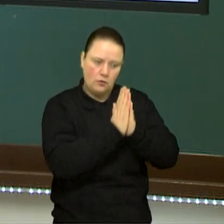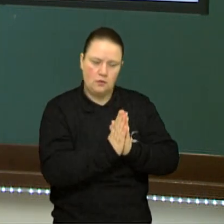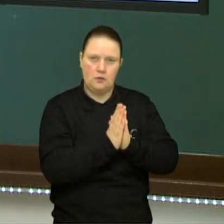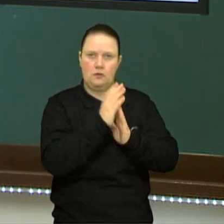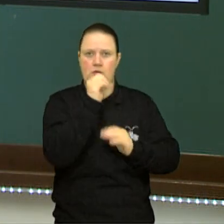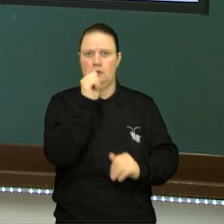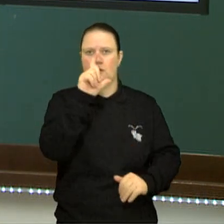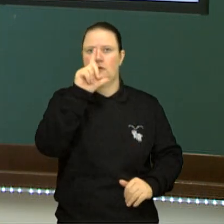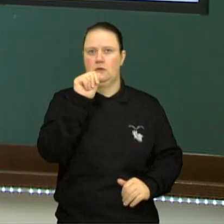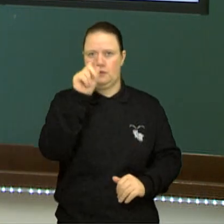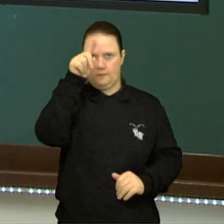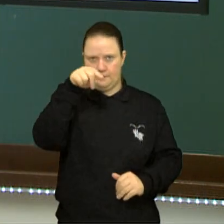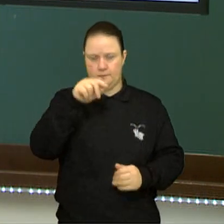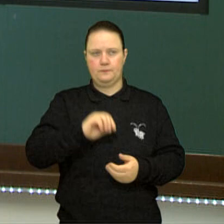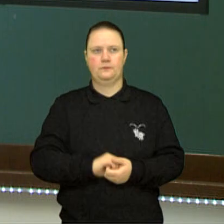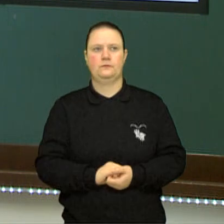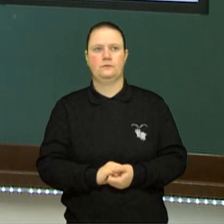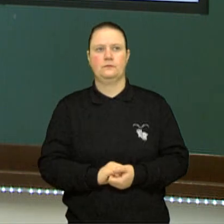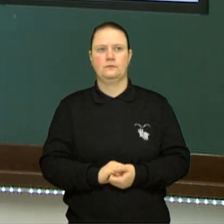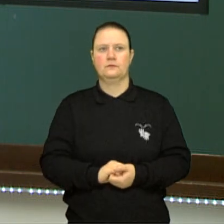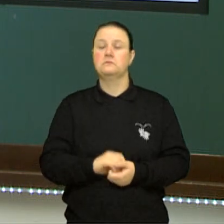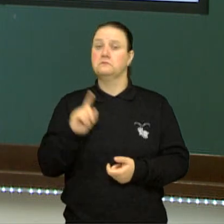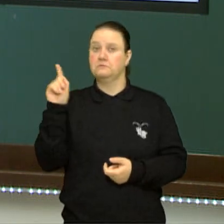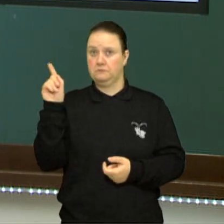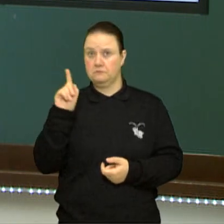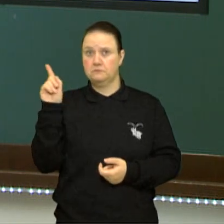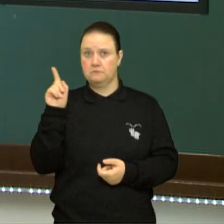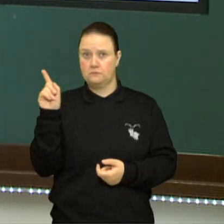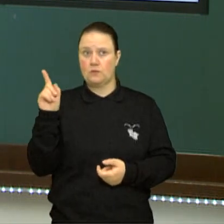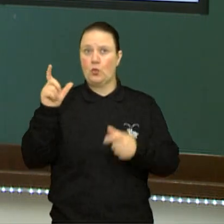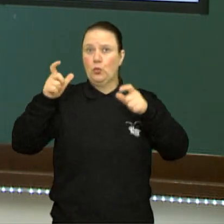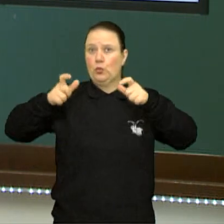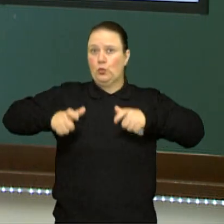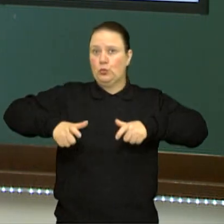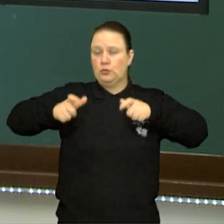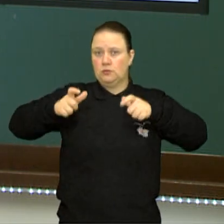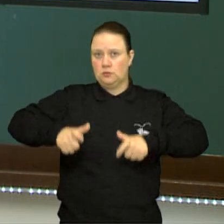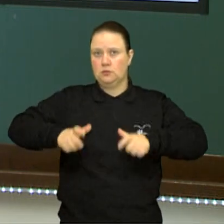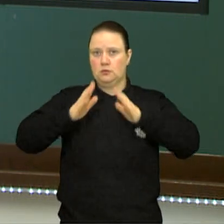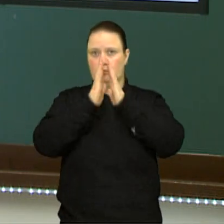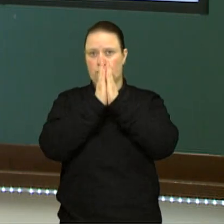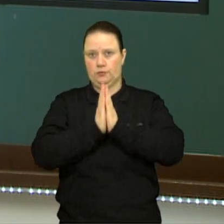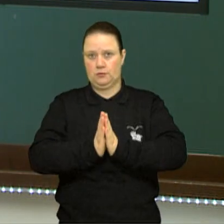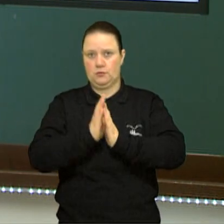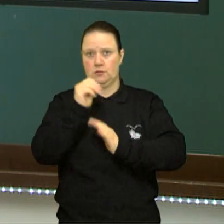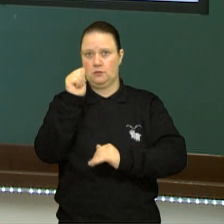Alá, né? Então isso é uma mesquita, é o templo islâmico, né?